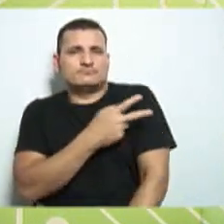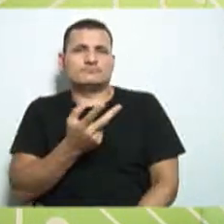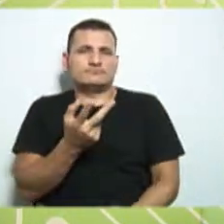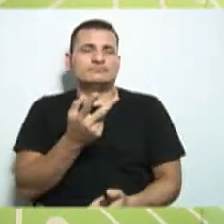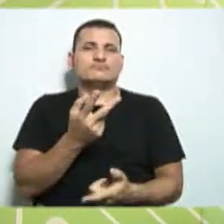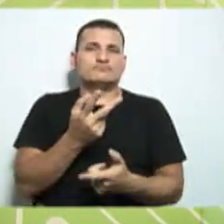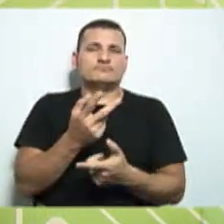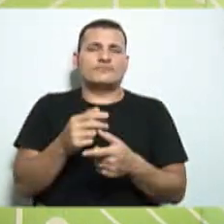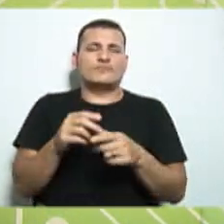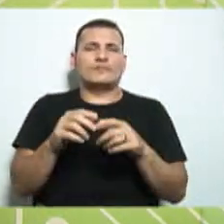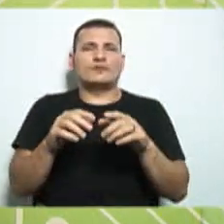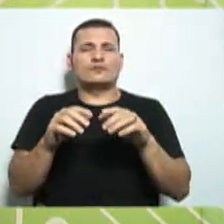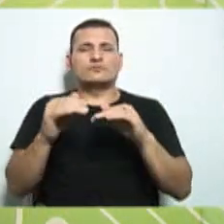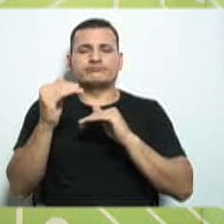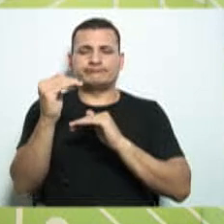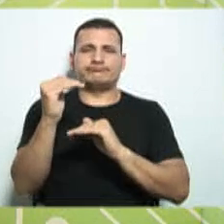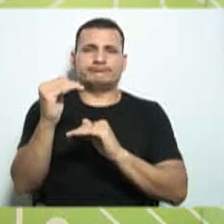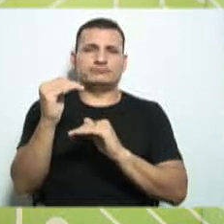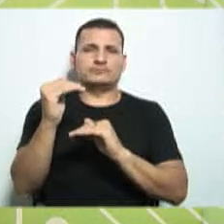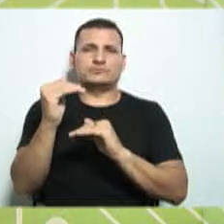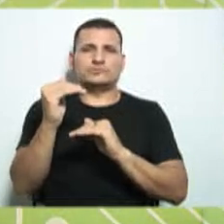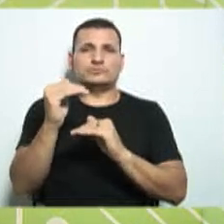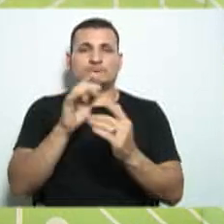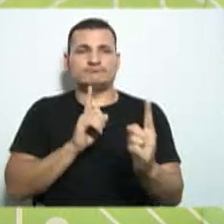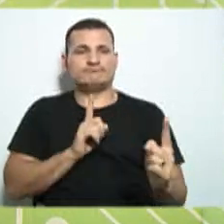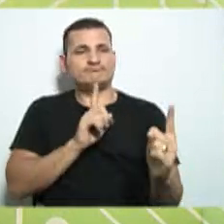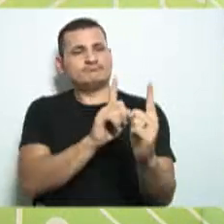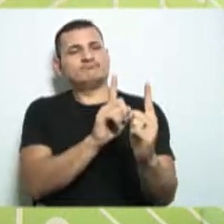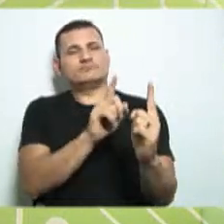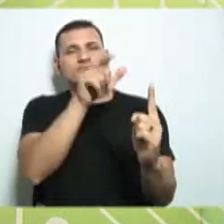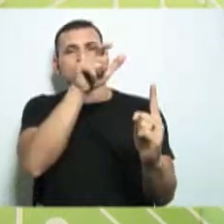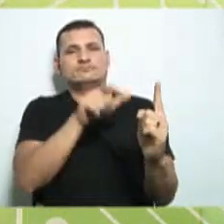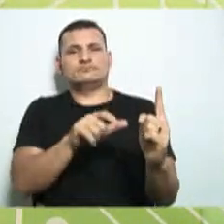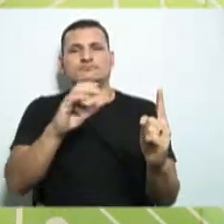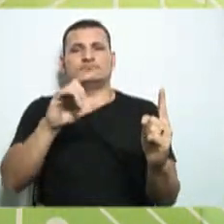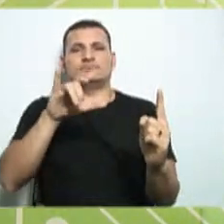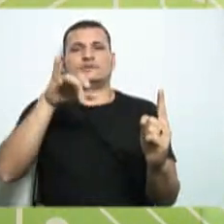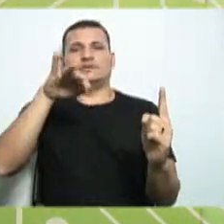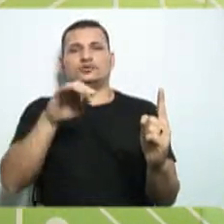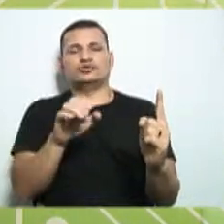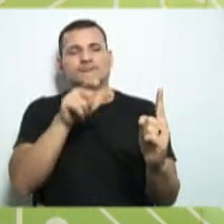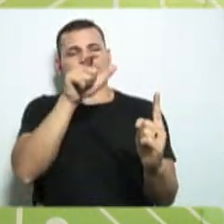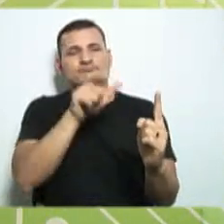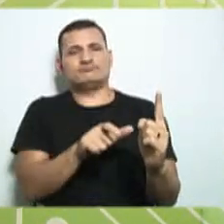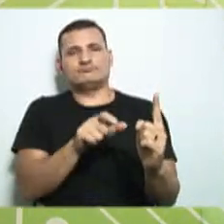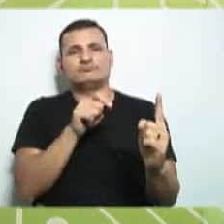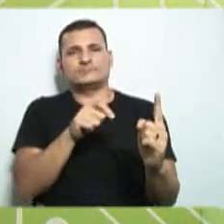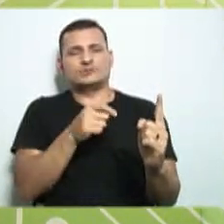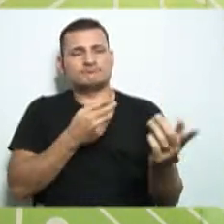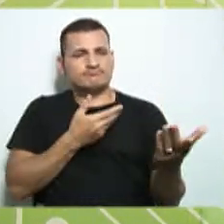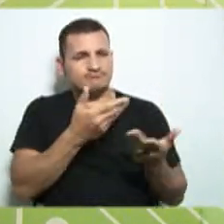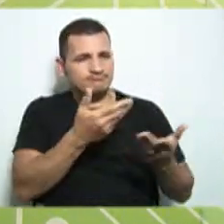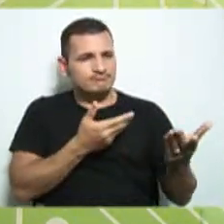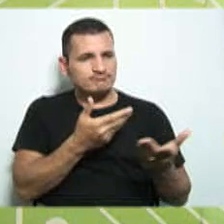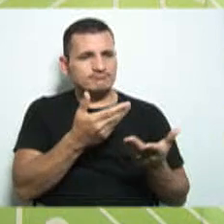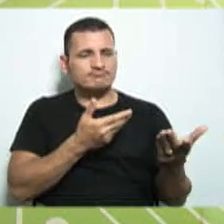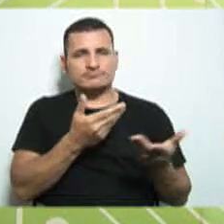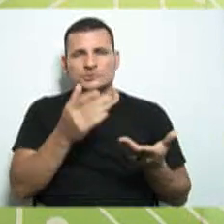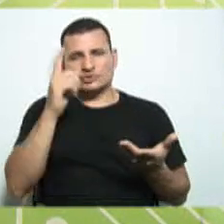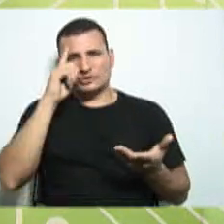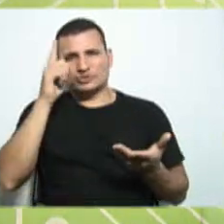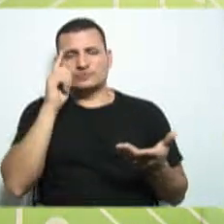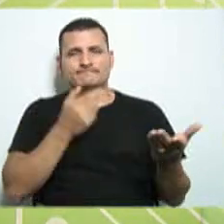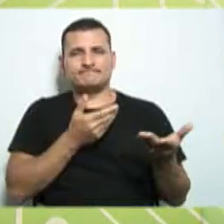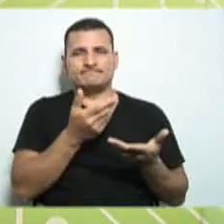parte que está de frente do cliente. É aquela parte que está ali, ó, dando diariamente, né, de cara ali,